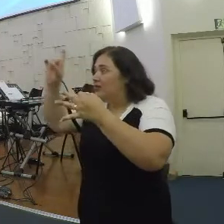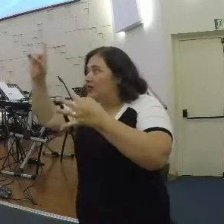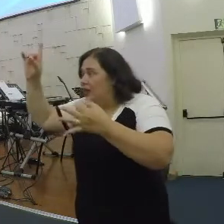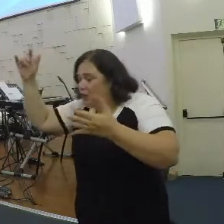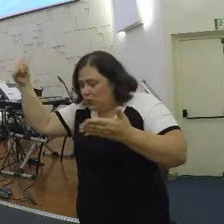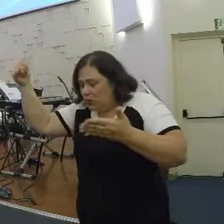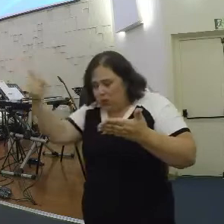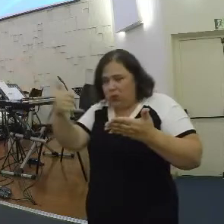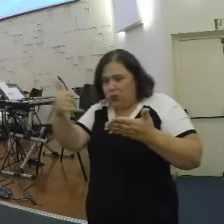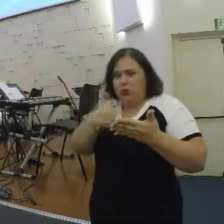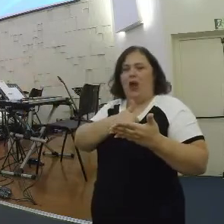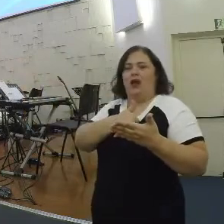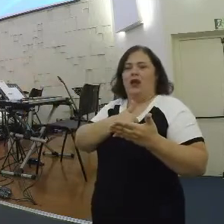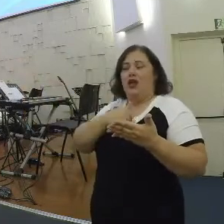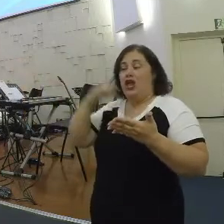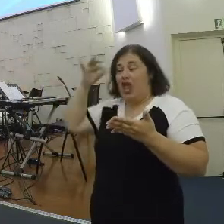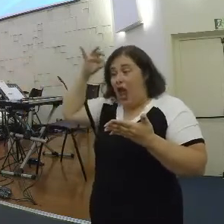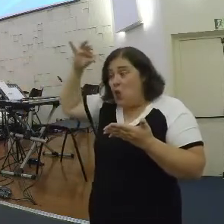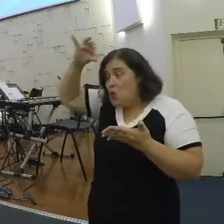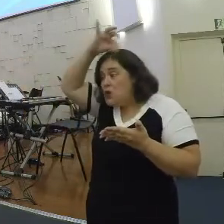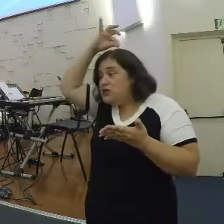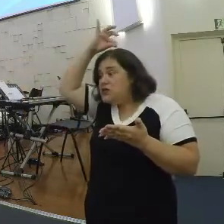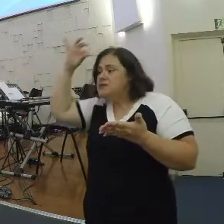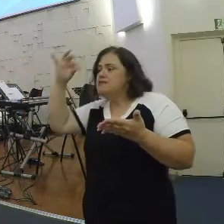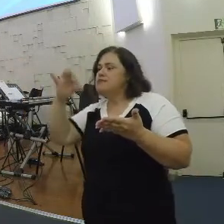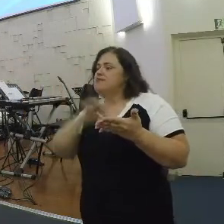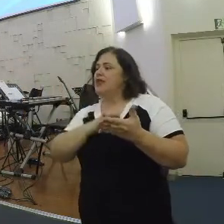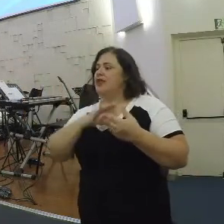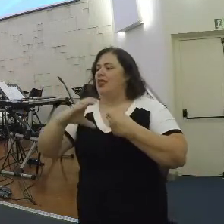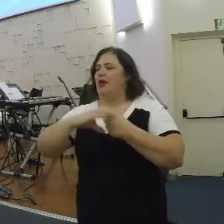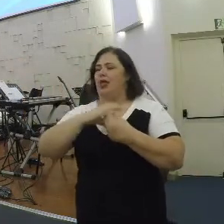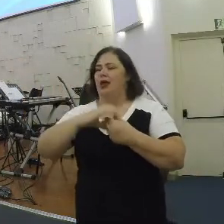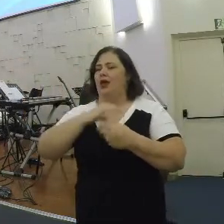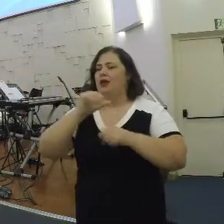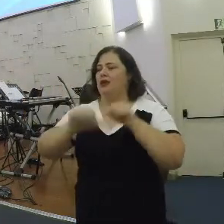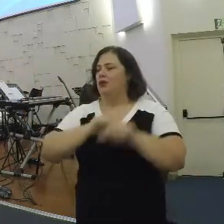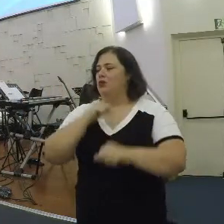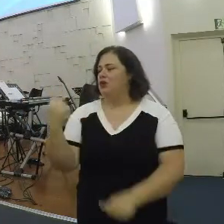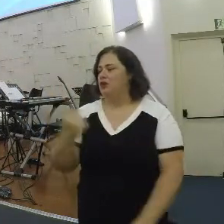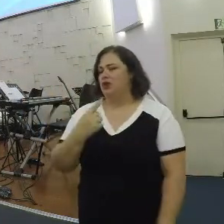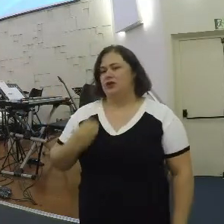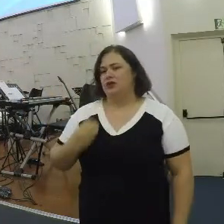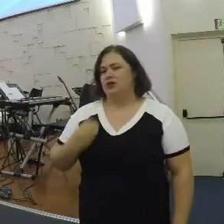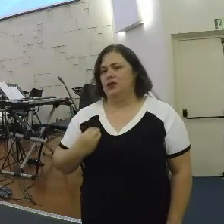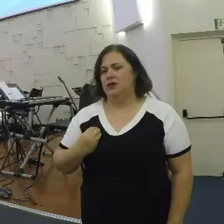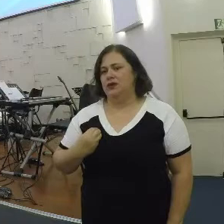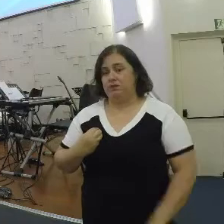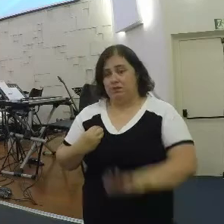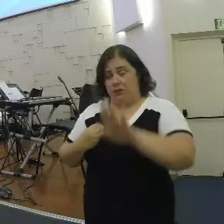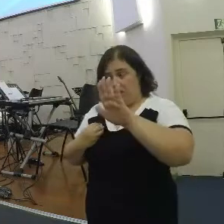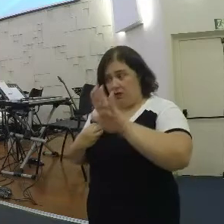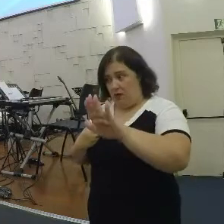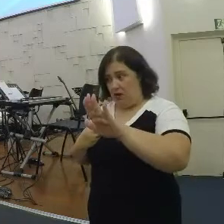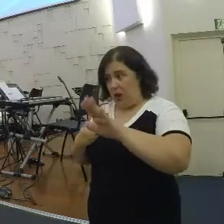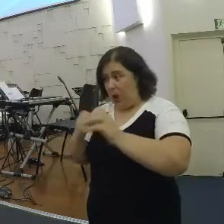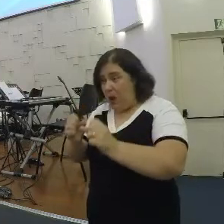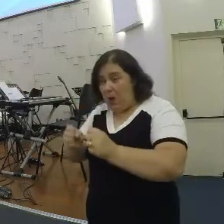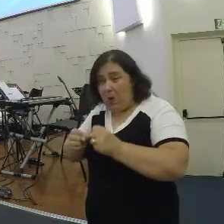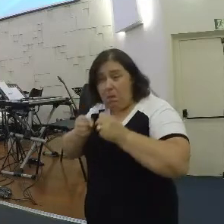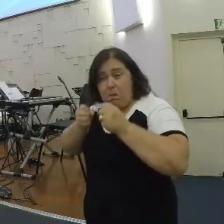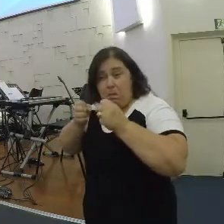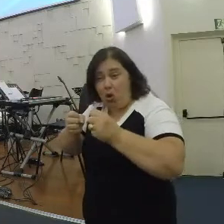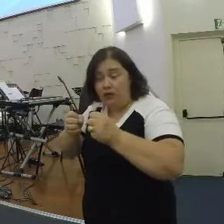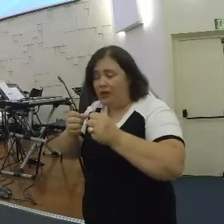O poder é da semente. Creia em Jesus. O poder não está em você, o poder é da semente. Creia